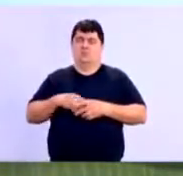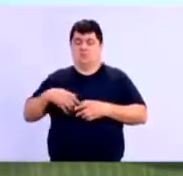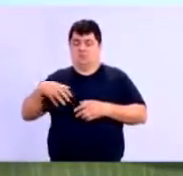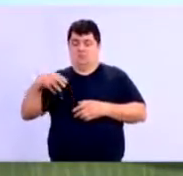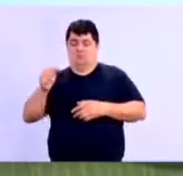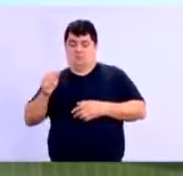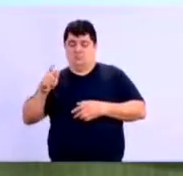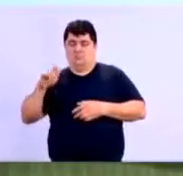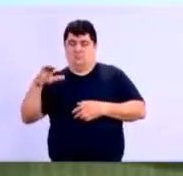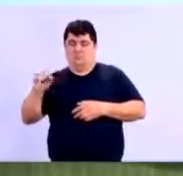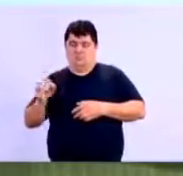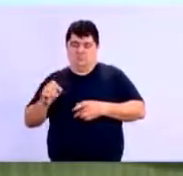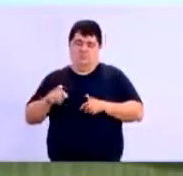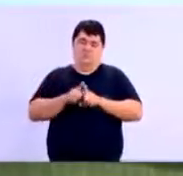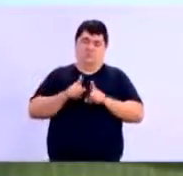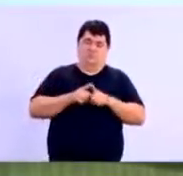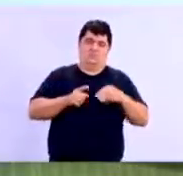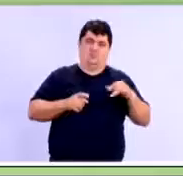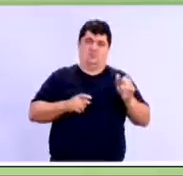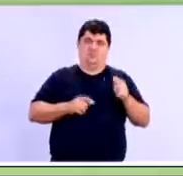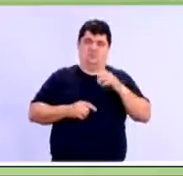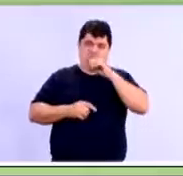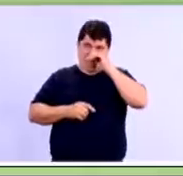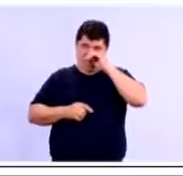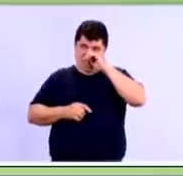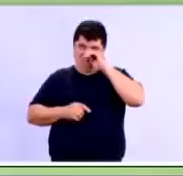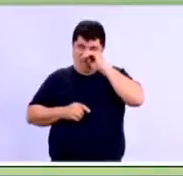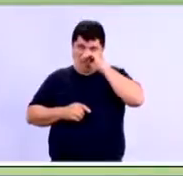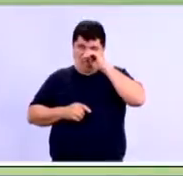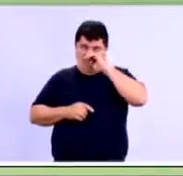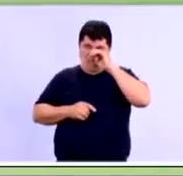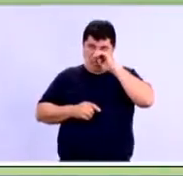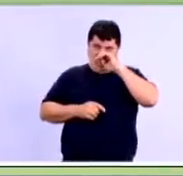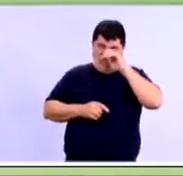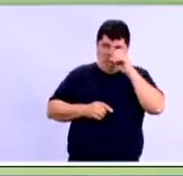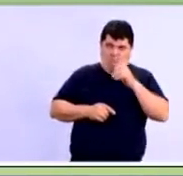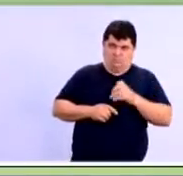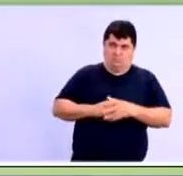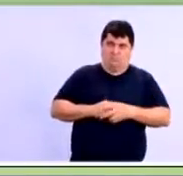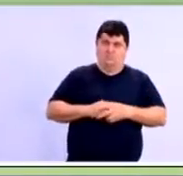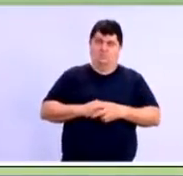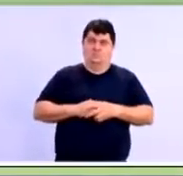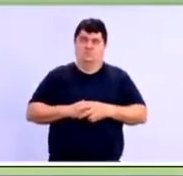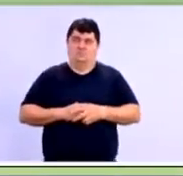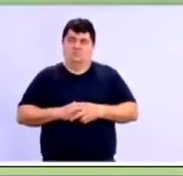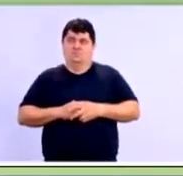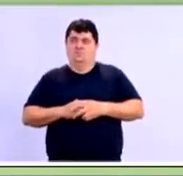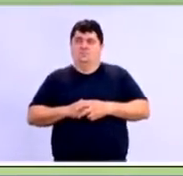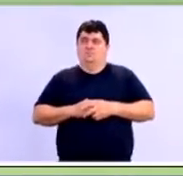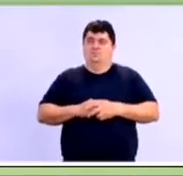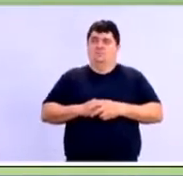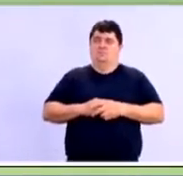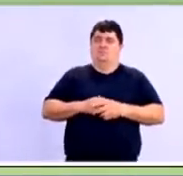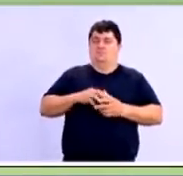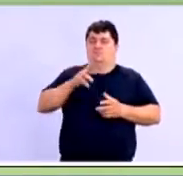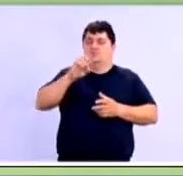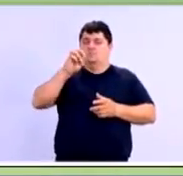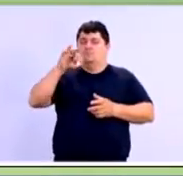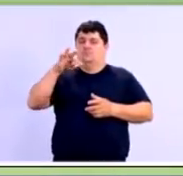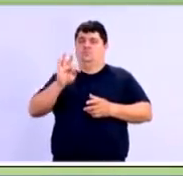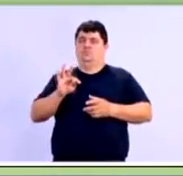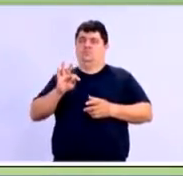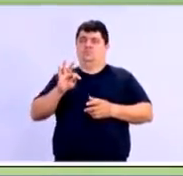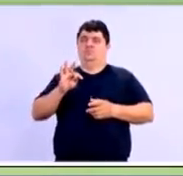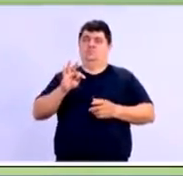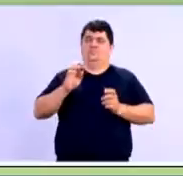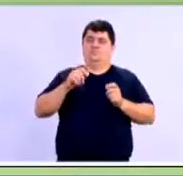no giro, ou vou ganhar na margem, ok? E aí a gente estabelecendo essa fórmula aqui, a gente vai ver que a nossa rentabilidade é estabelecida